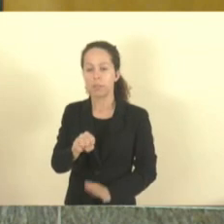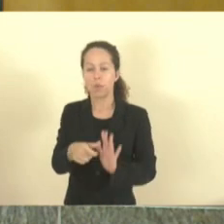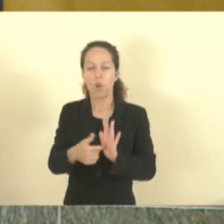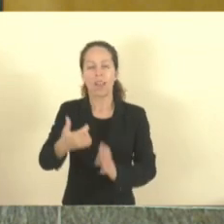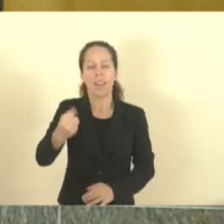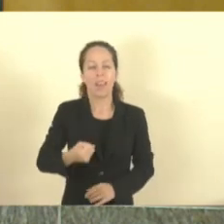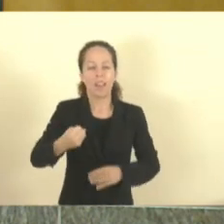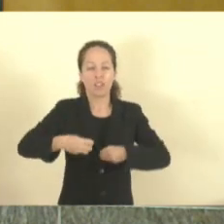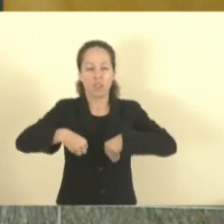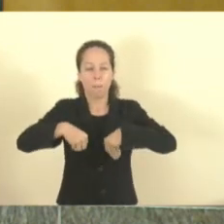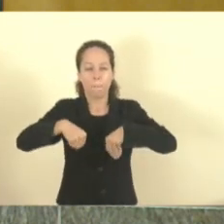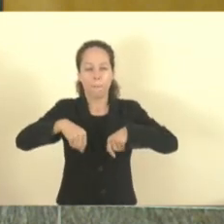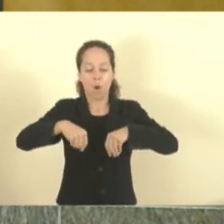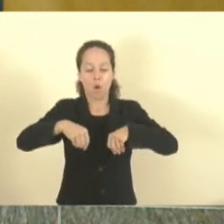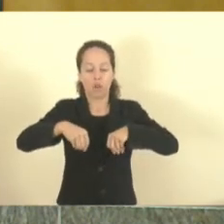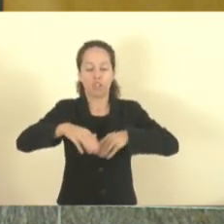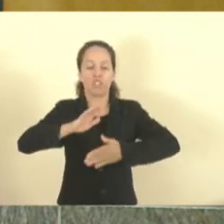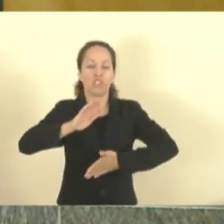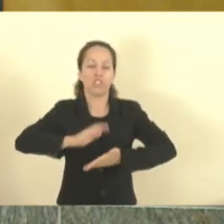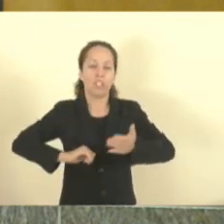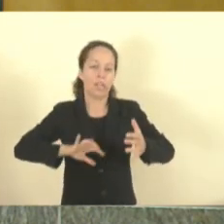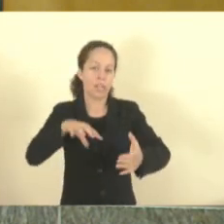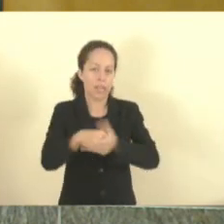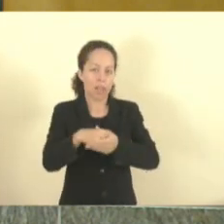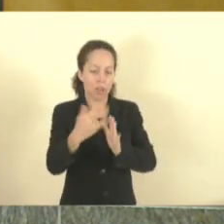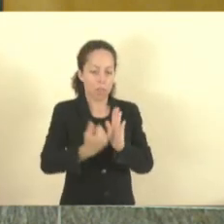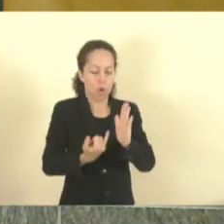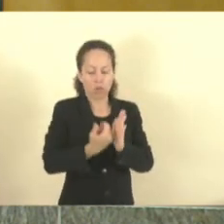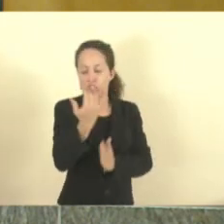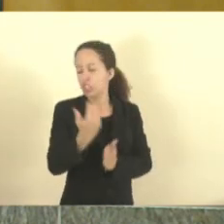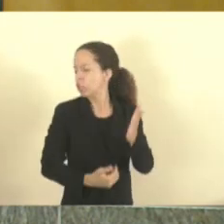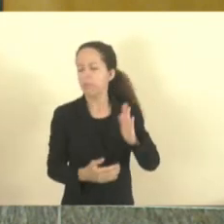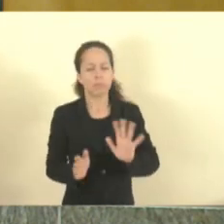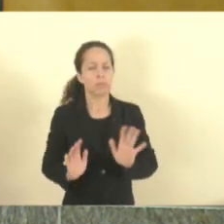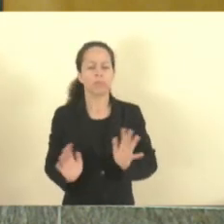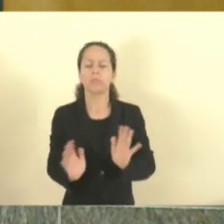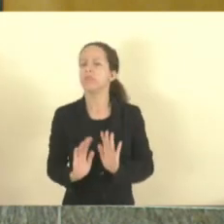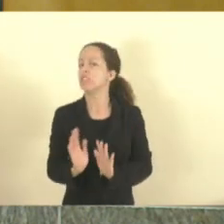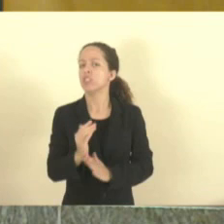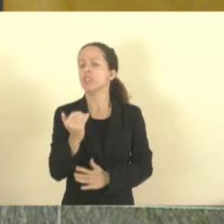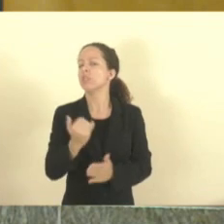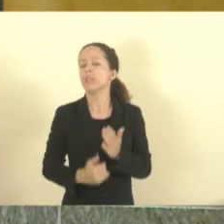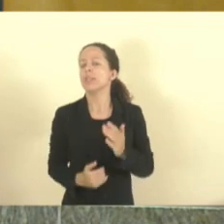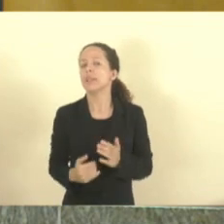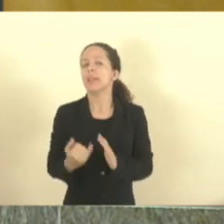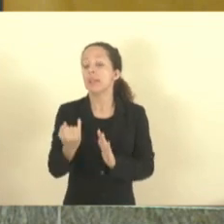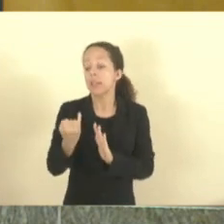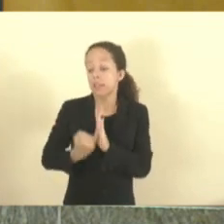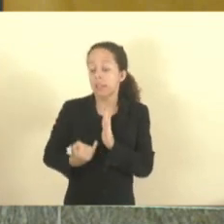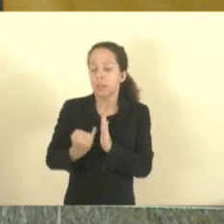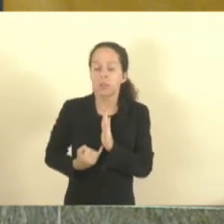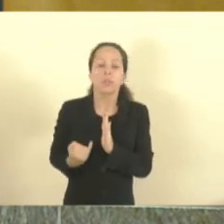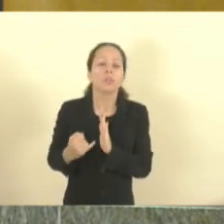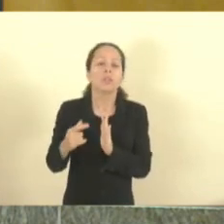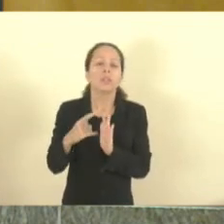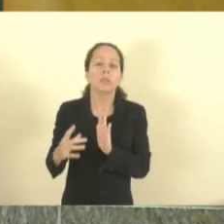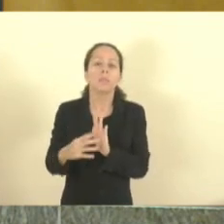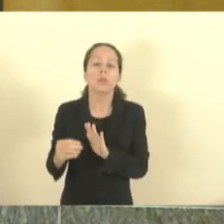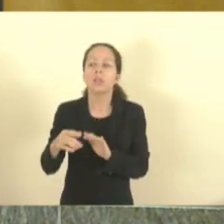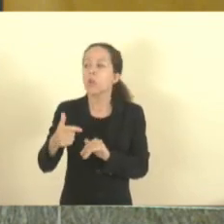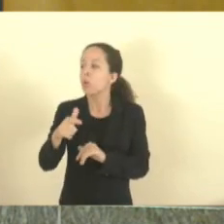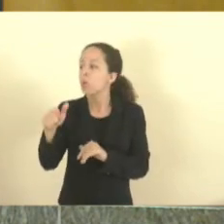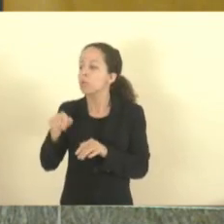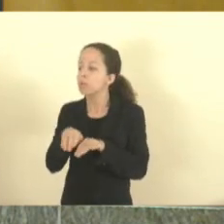da incidência da alíquota de 2%, submetendo a alíquota modal imposto, trazendo